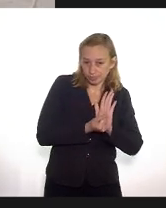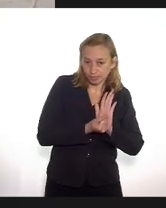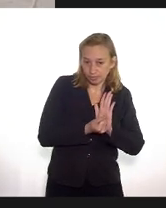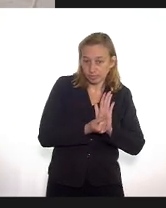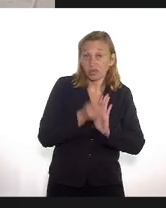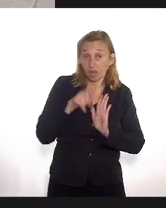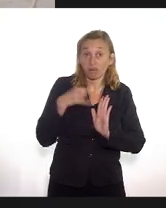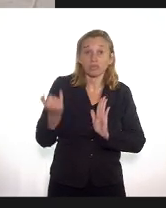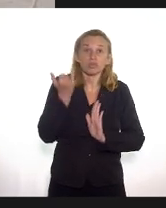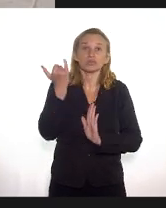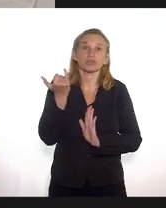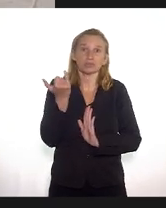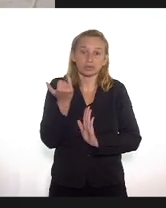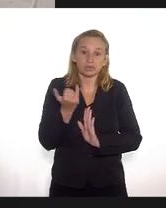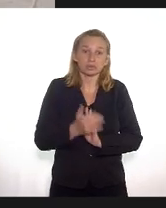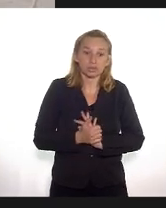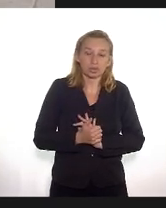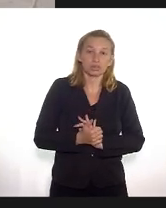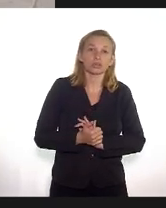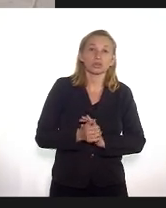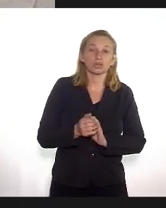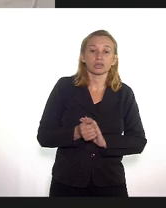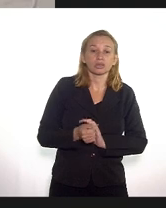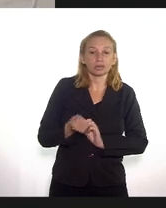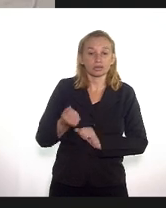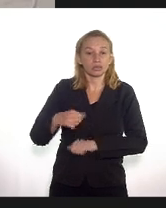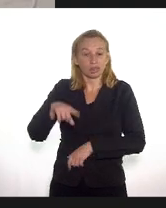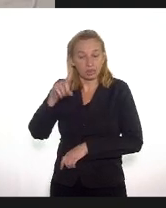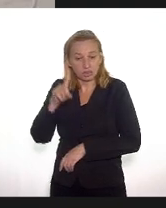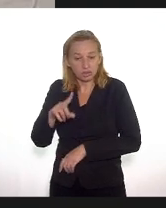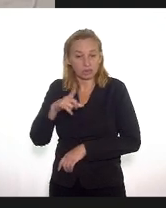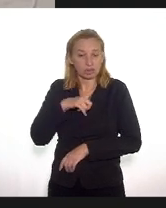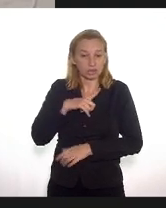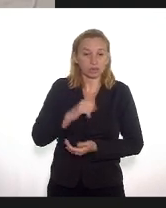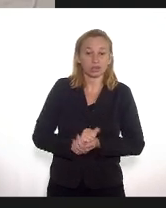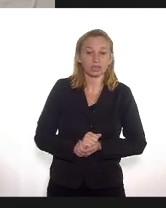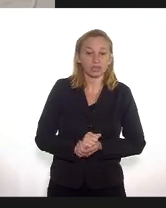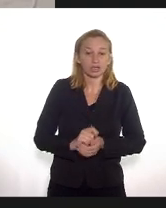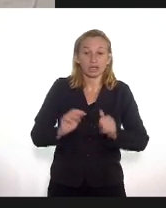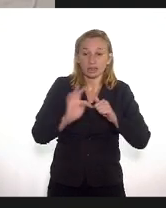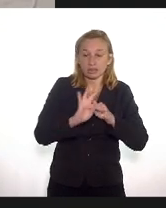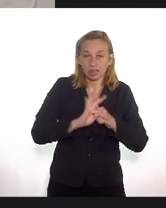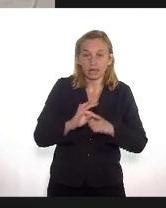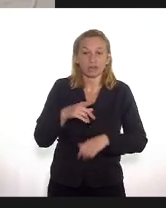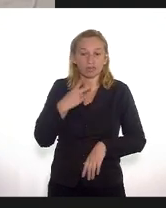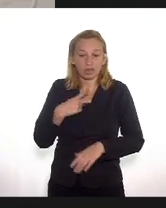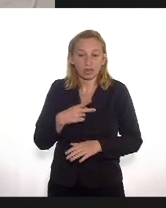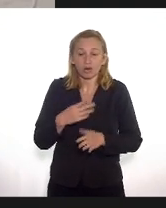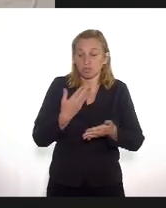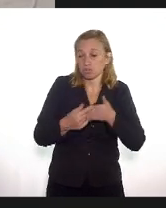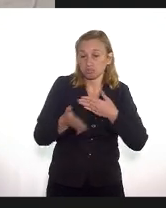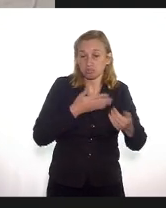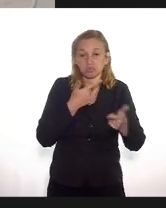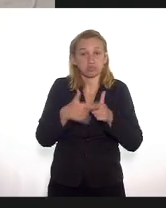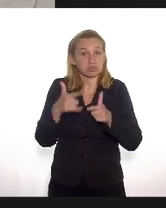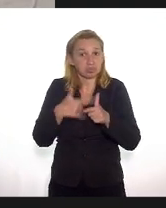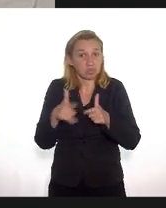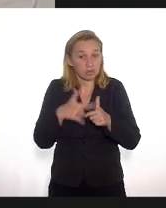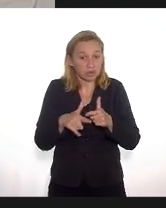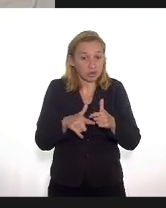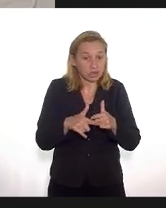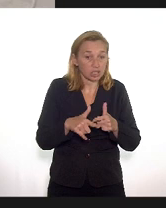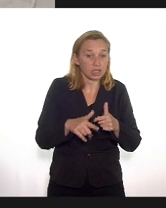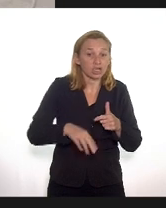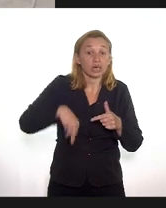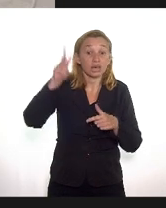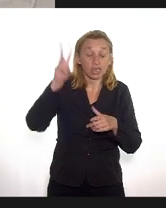muito importante. E a gente tem que ter uma garantia disso. O acordo de cooperação técnica diz que qualquer problema que aconteça na Fundação, quem tem